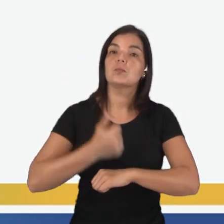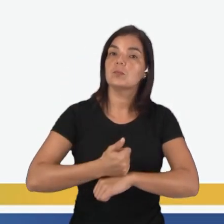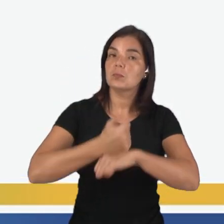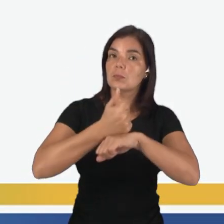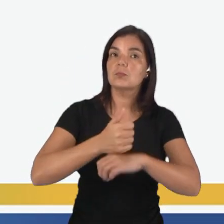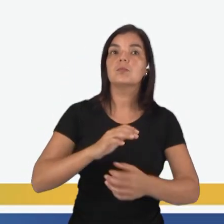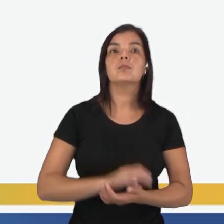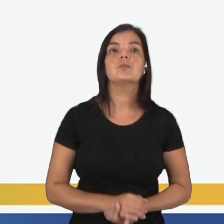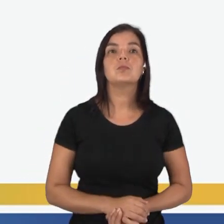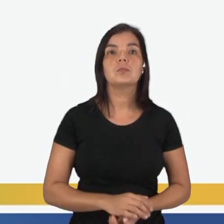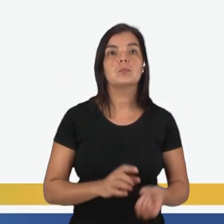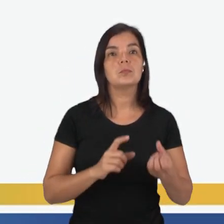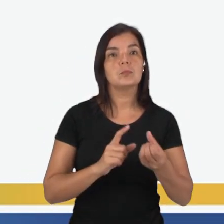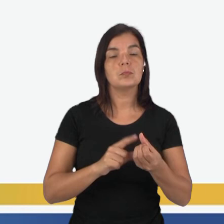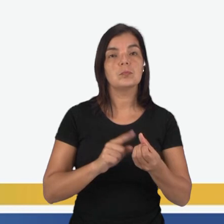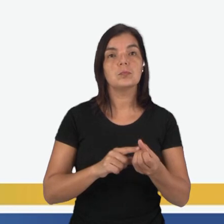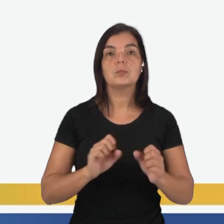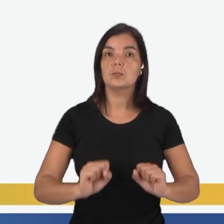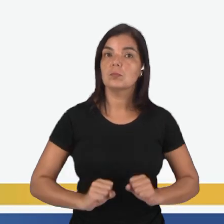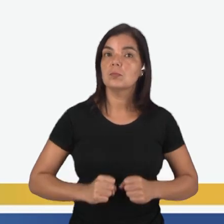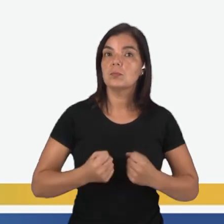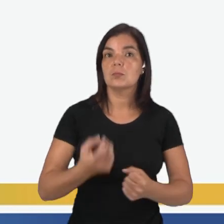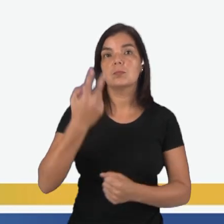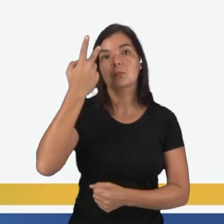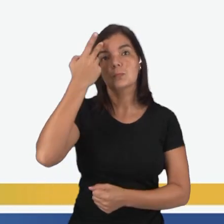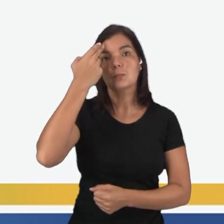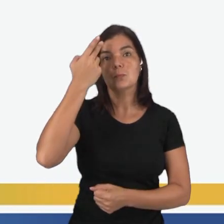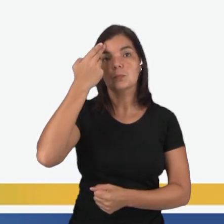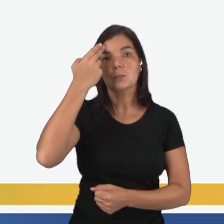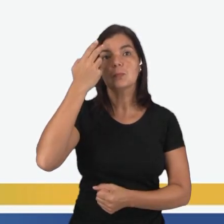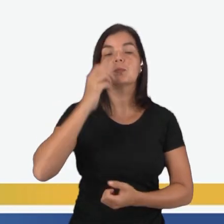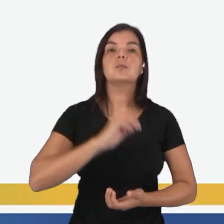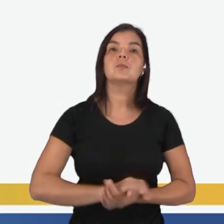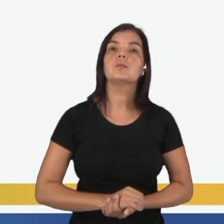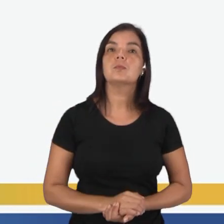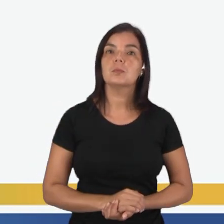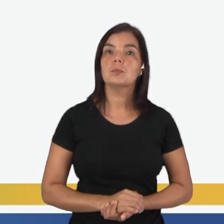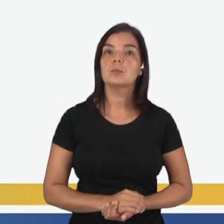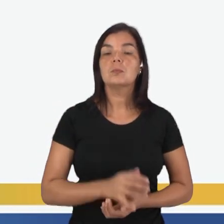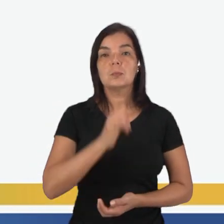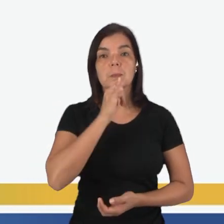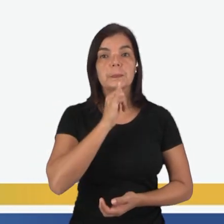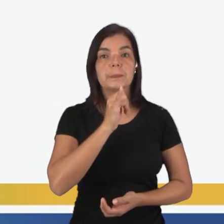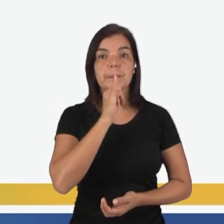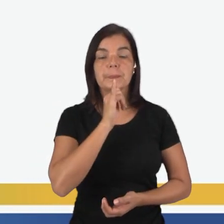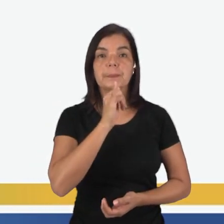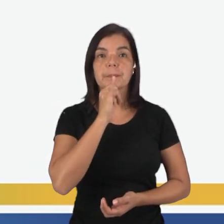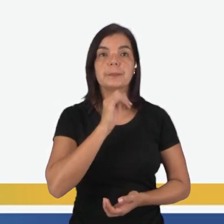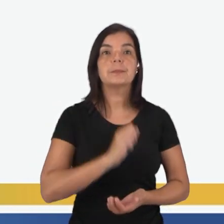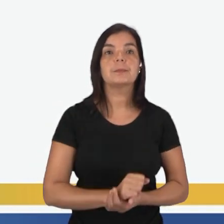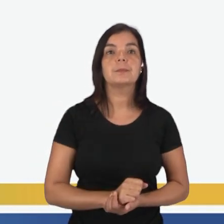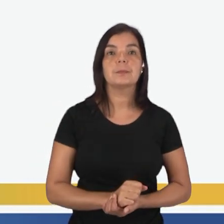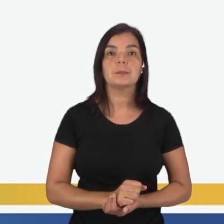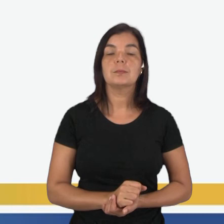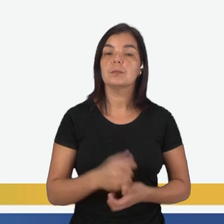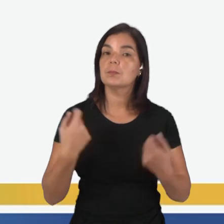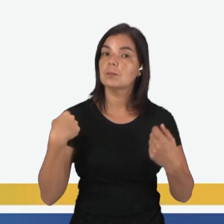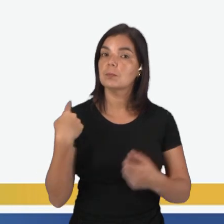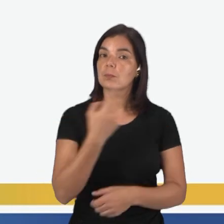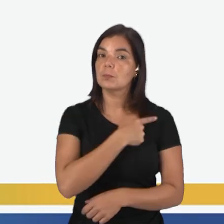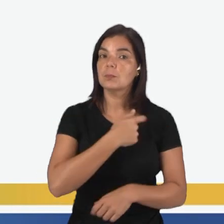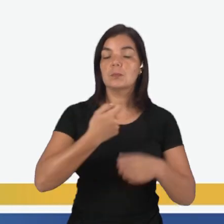sua liderança. O 6, o seu Estado, né, o seu esforço deve ser comum, ou seja, nós